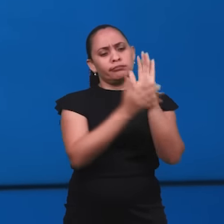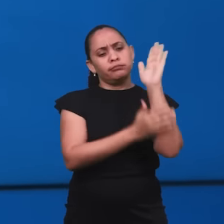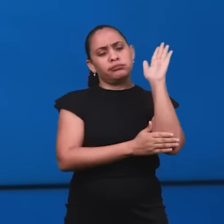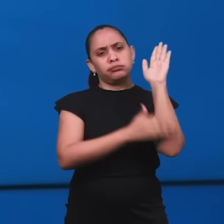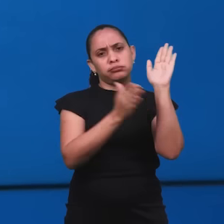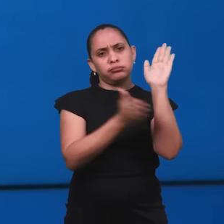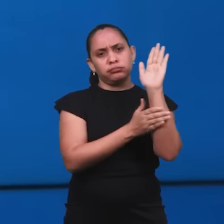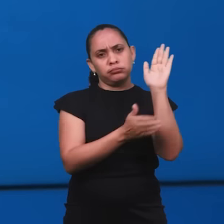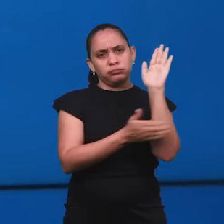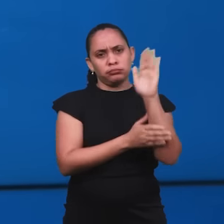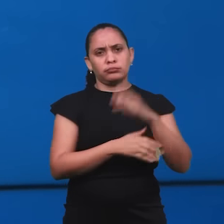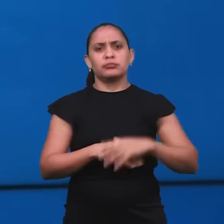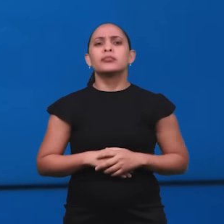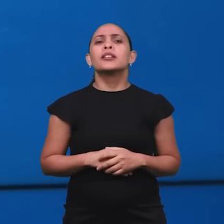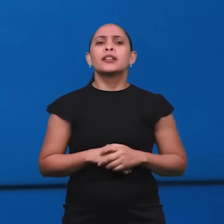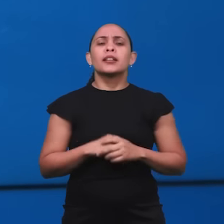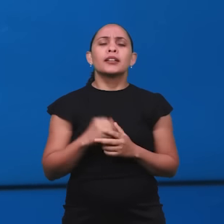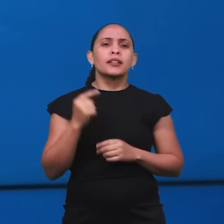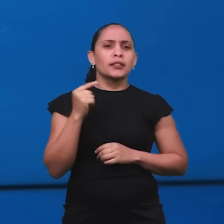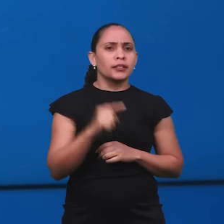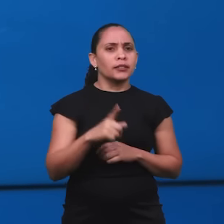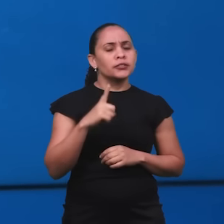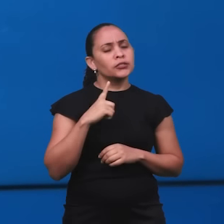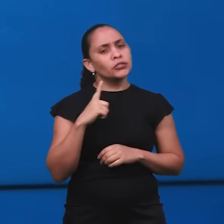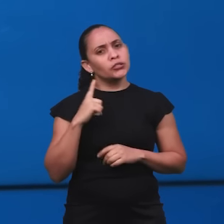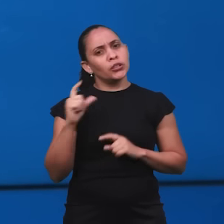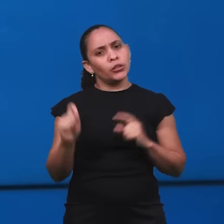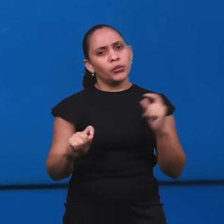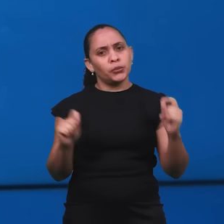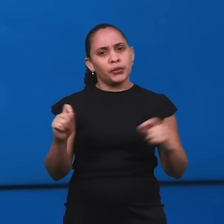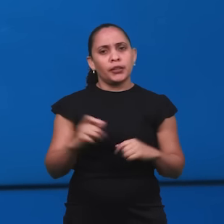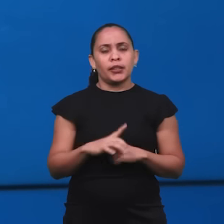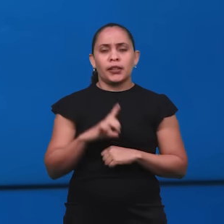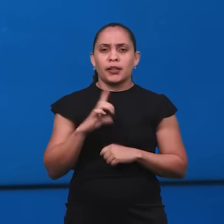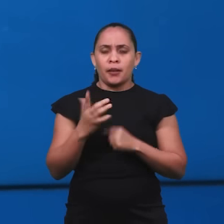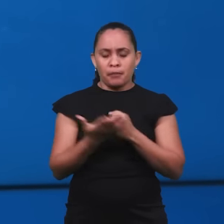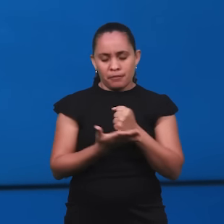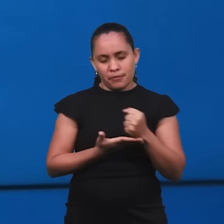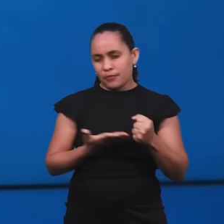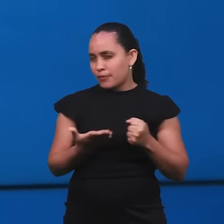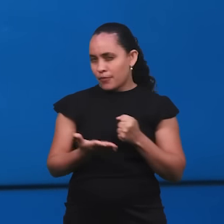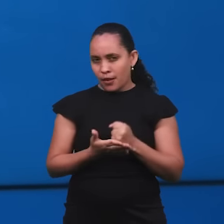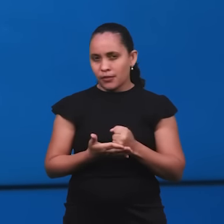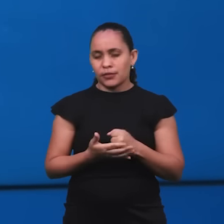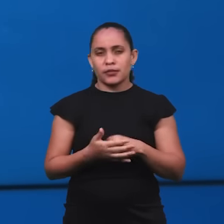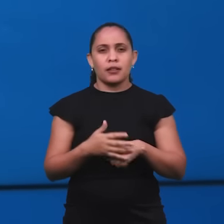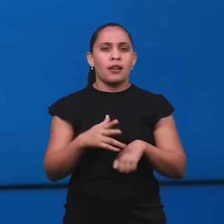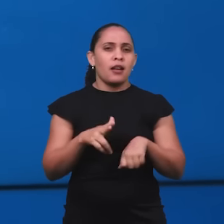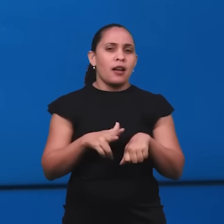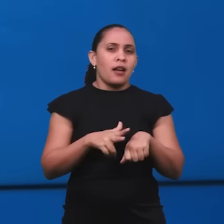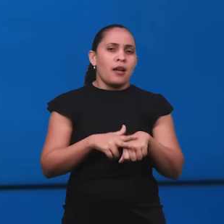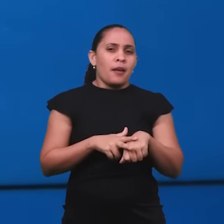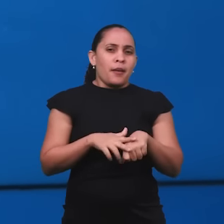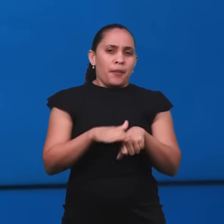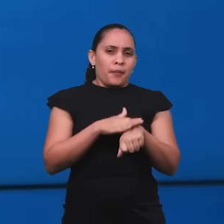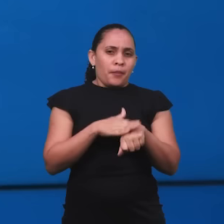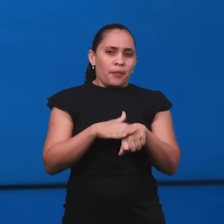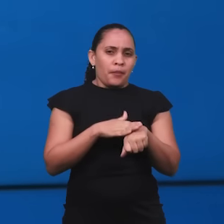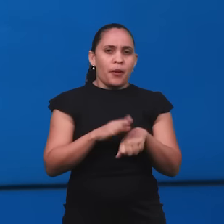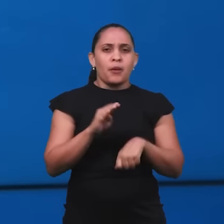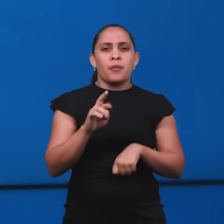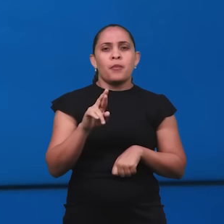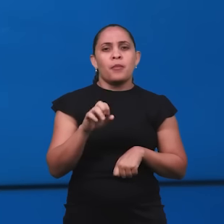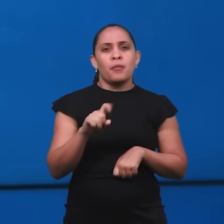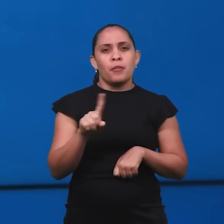de madeira, ela tinha inclusive na sua base, uma base de bronze, mostrando a condição ali do Senhor Jesus